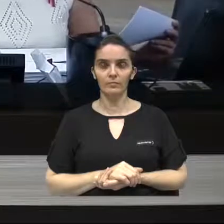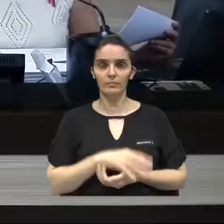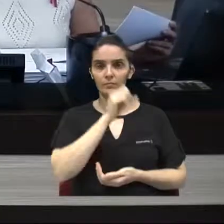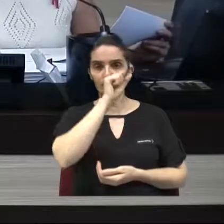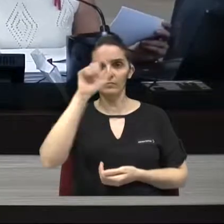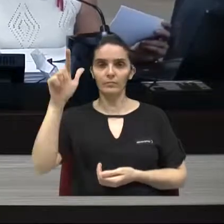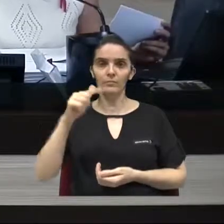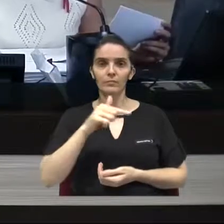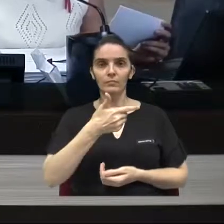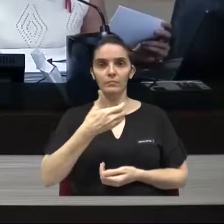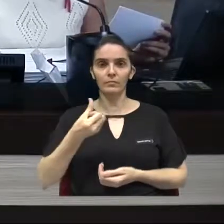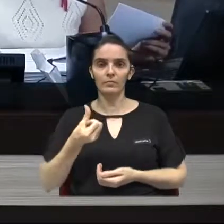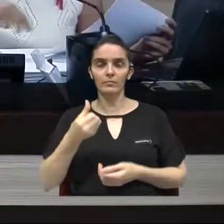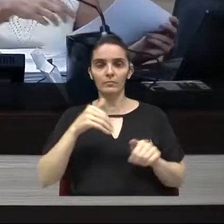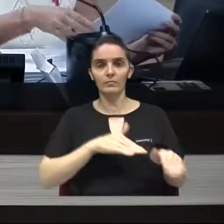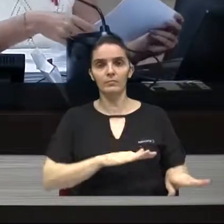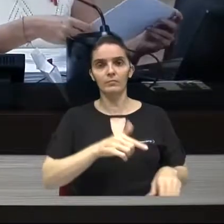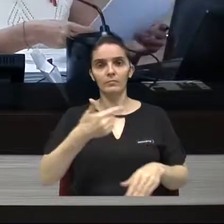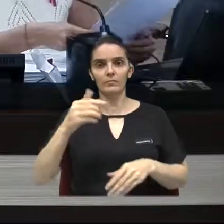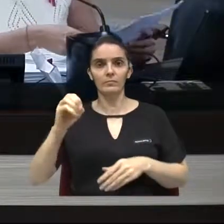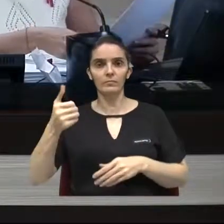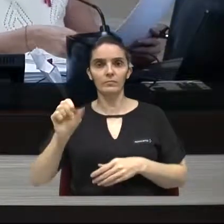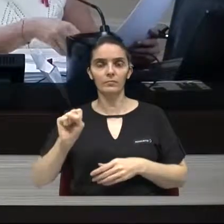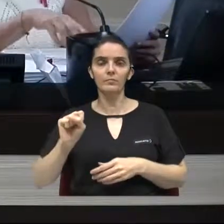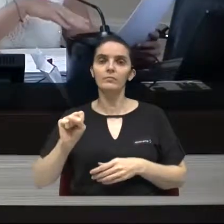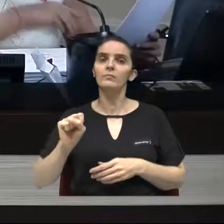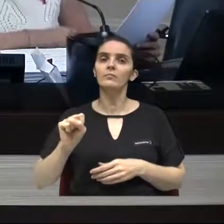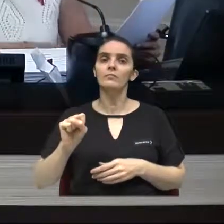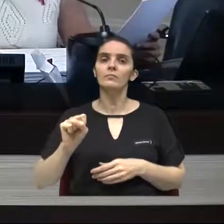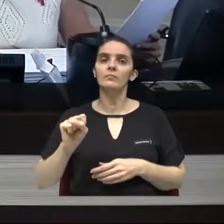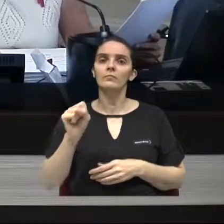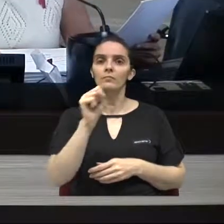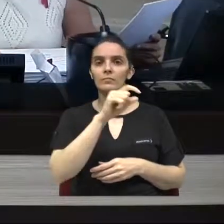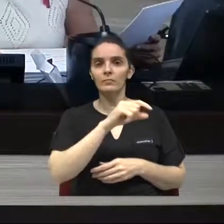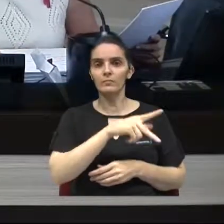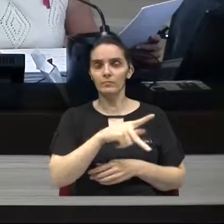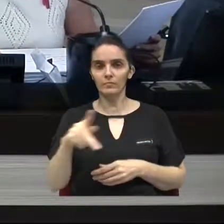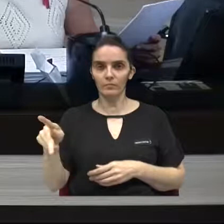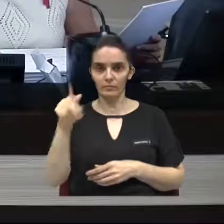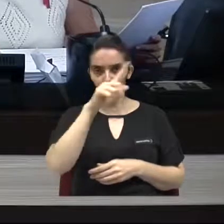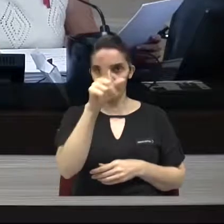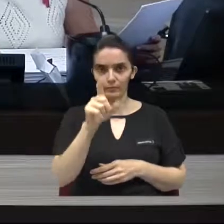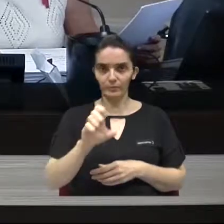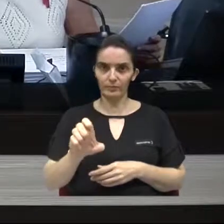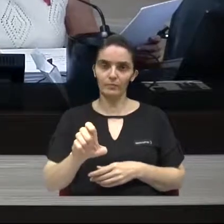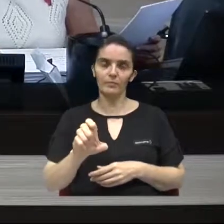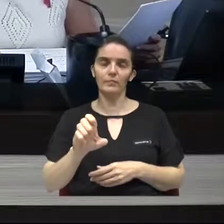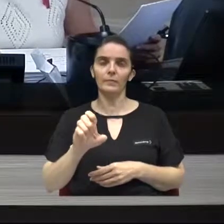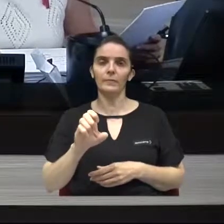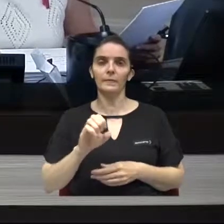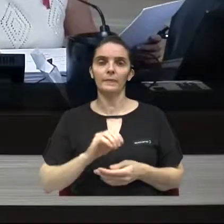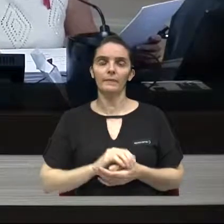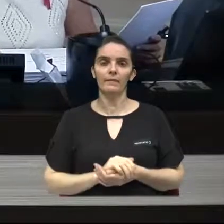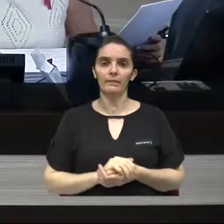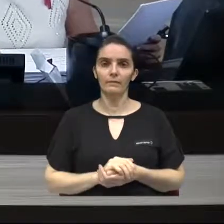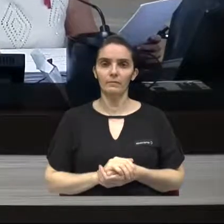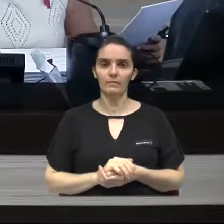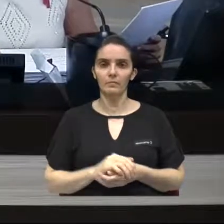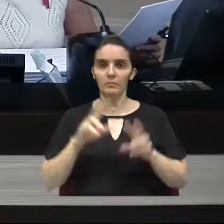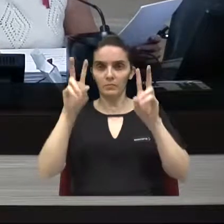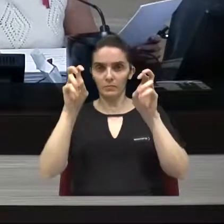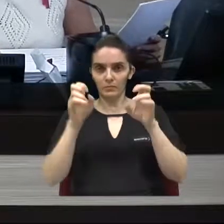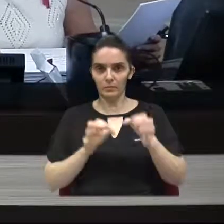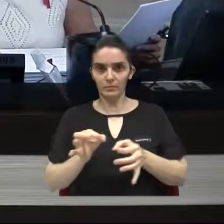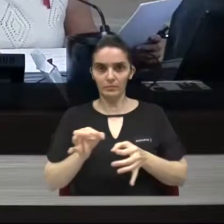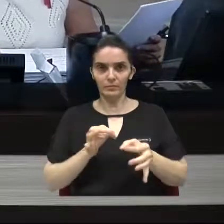Primeira, 26 de setembro de 2018. Excelentíssimo senhor José Roberto Bernardo, presidente da Câmara Municipal. Assunto